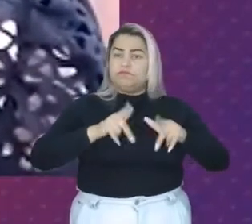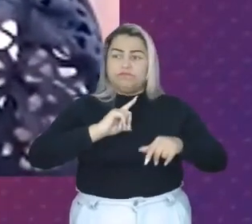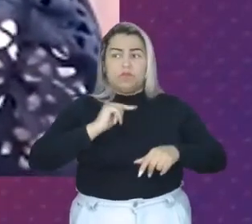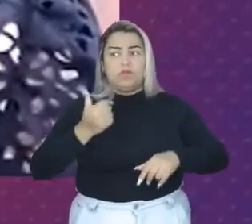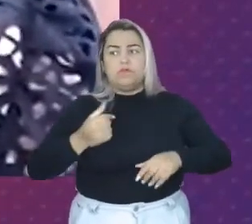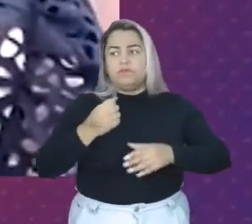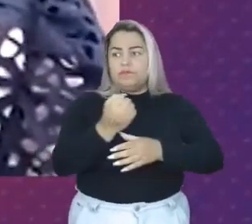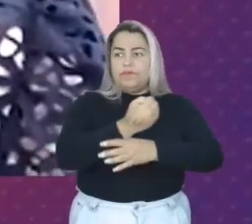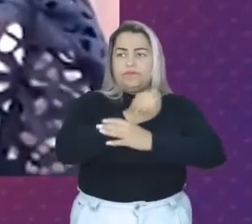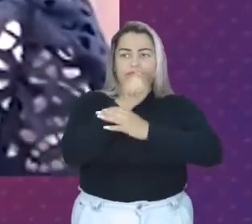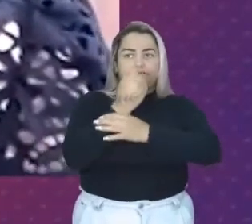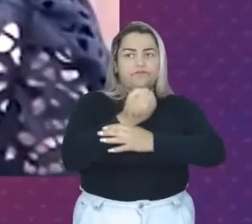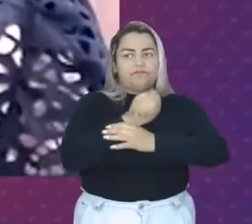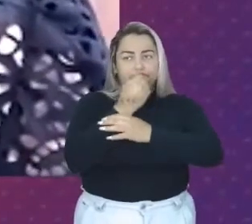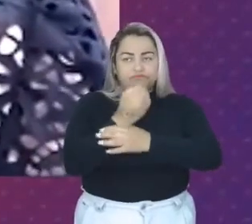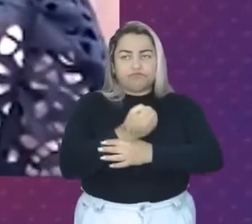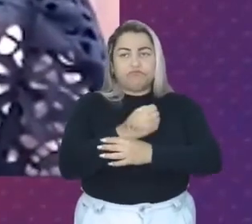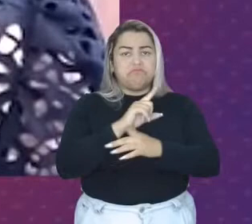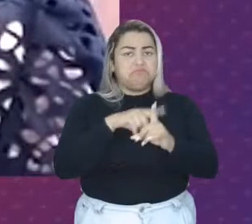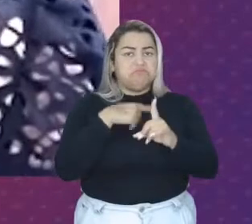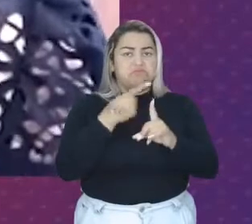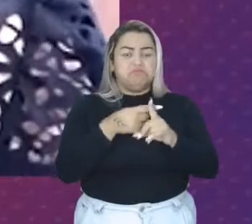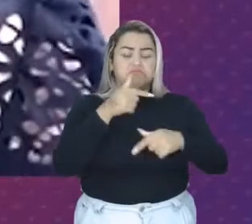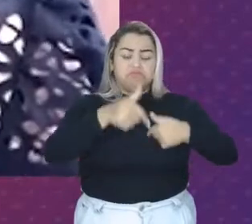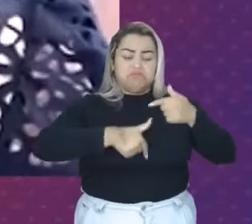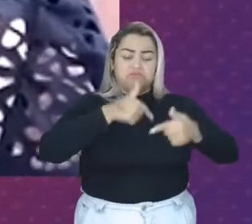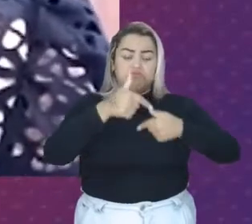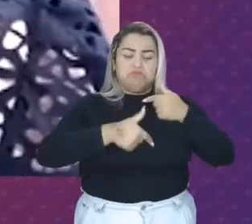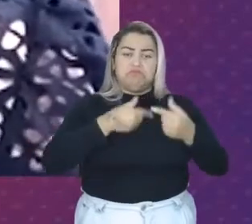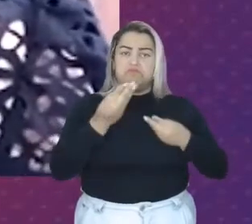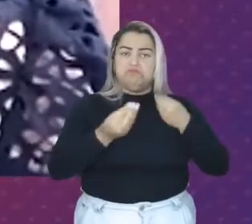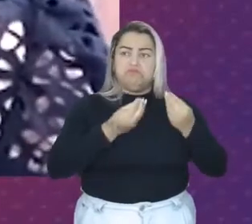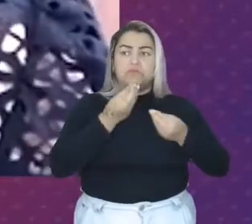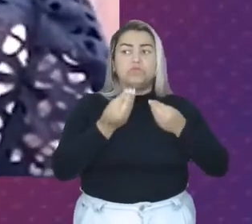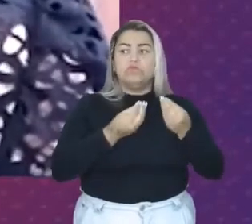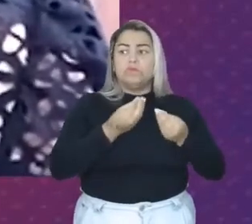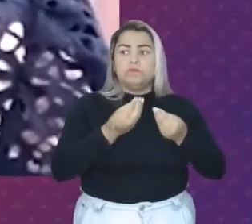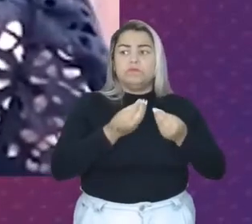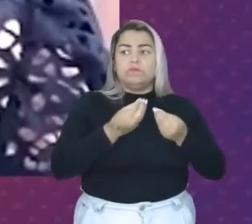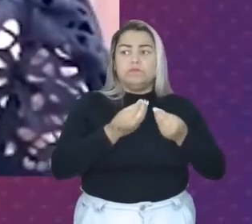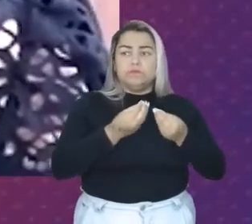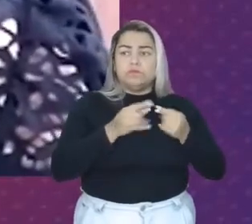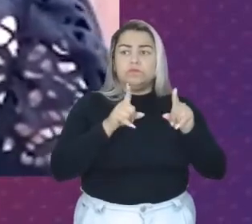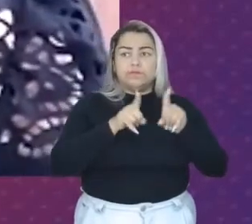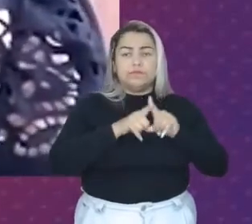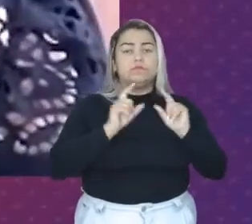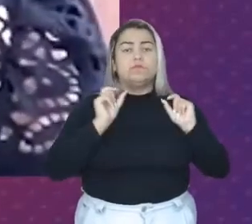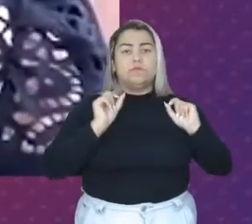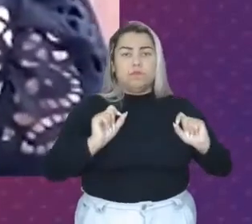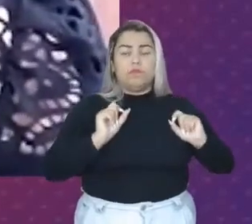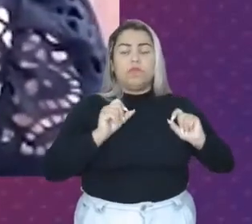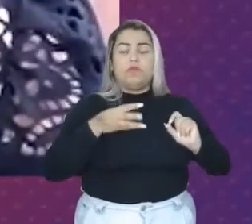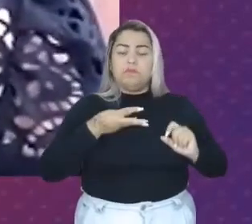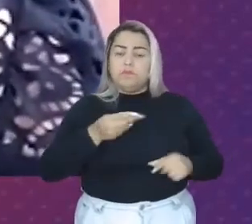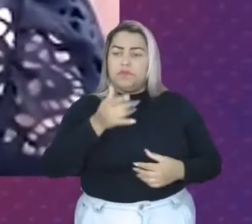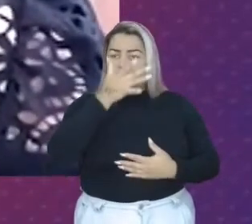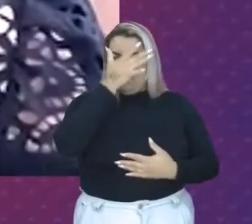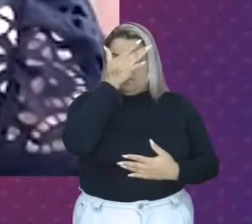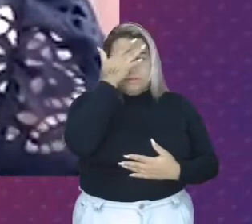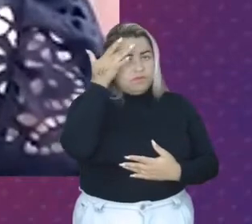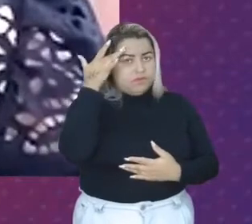sem nenhuma condição de trabalho. Mudou a concepção também de que muitas